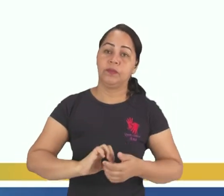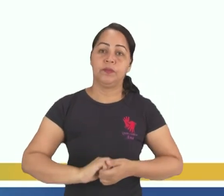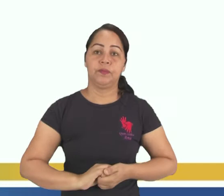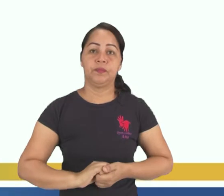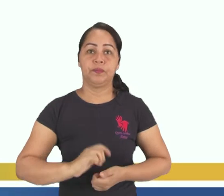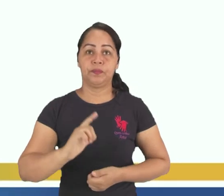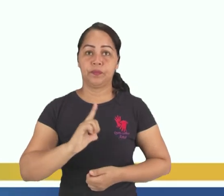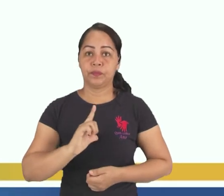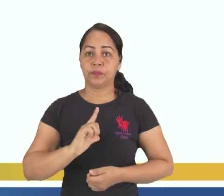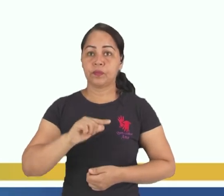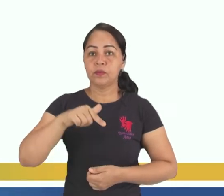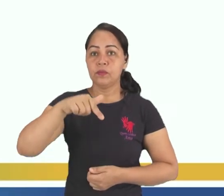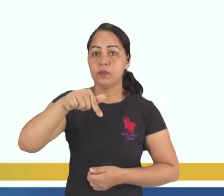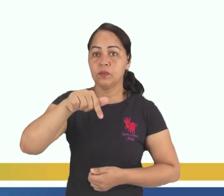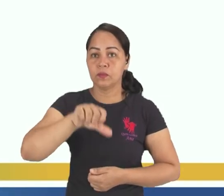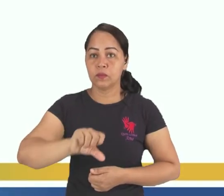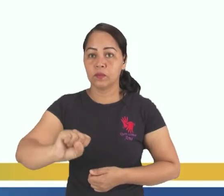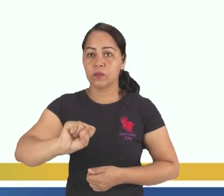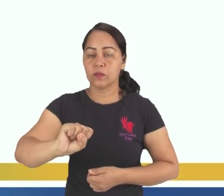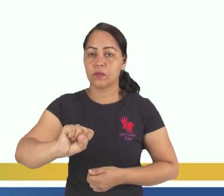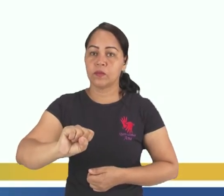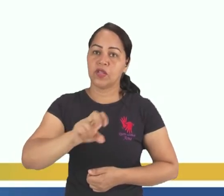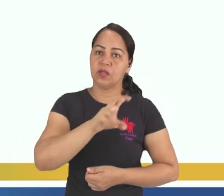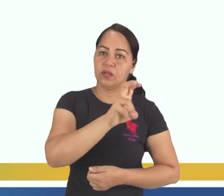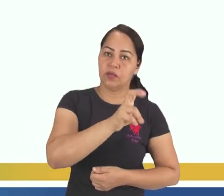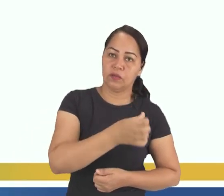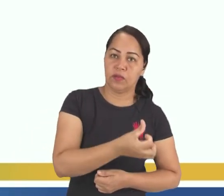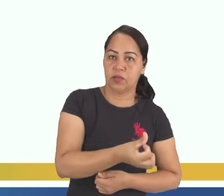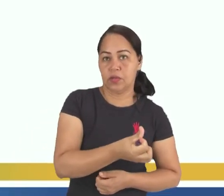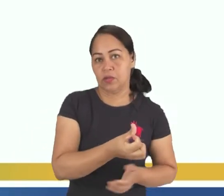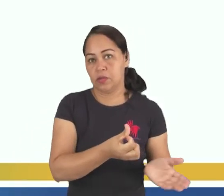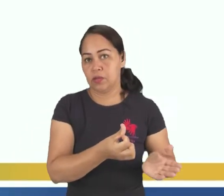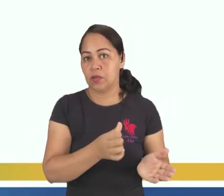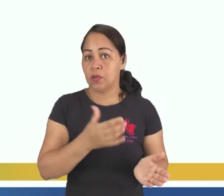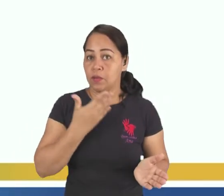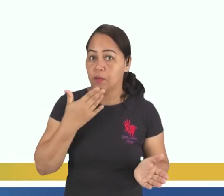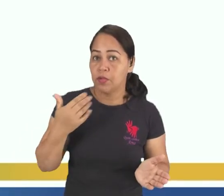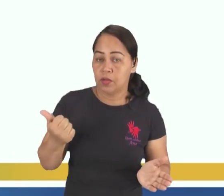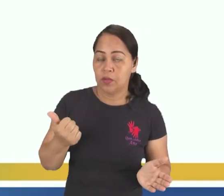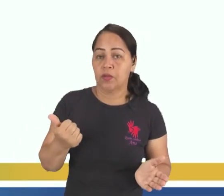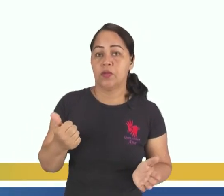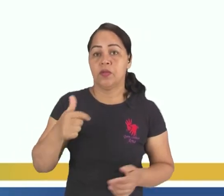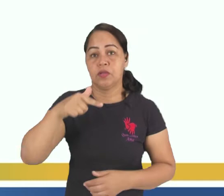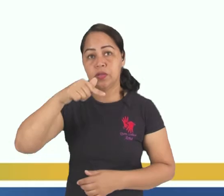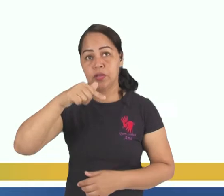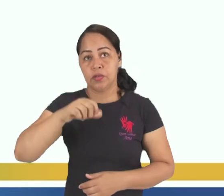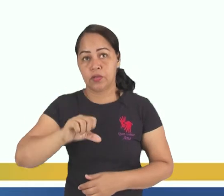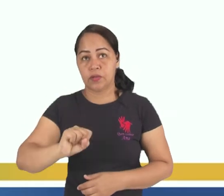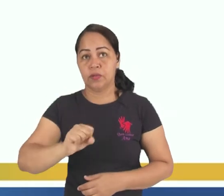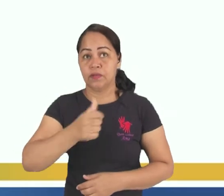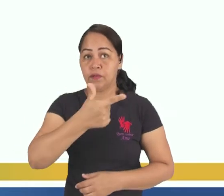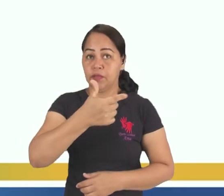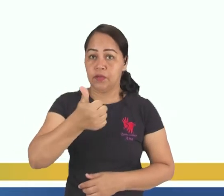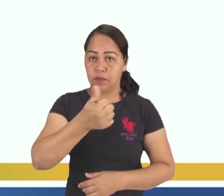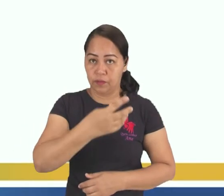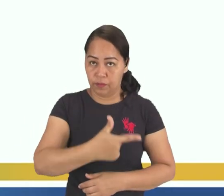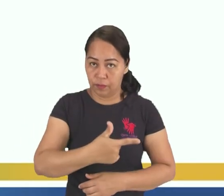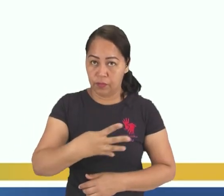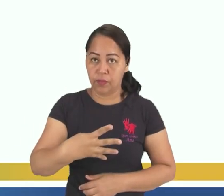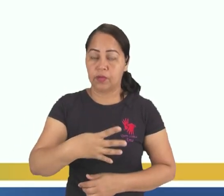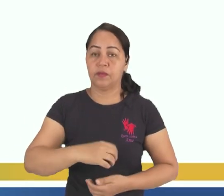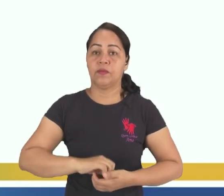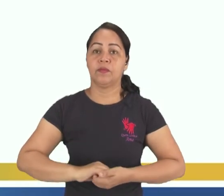é mais aproveitamento do que acertar 5 de 6. Ok? Então, finalizado aí nosso primeiro exercício. Vamos para o próximo.